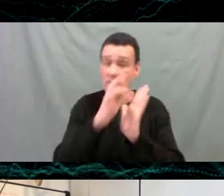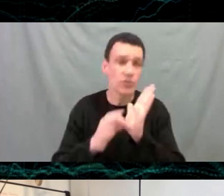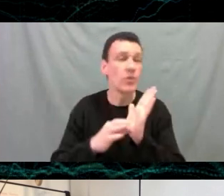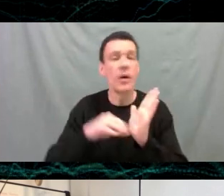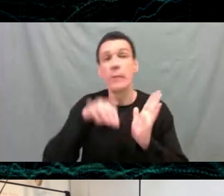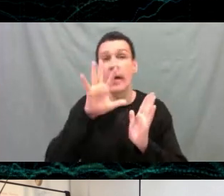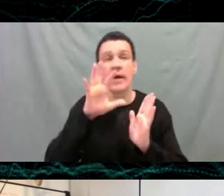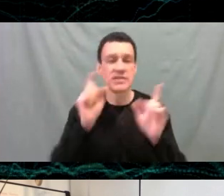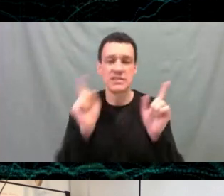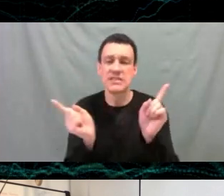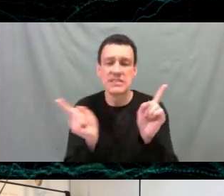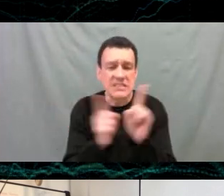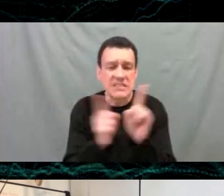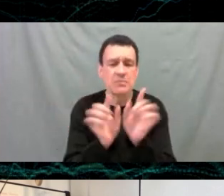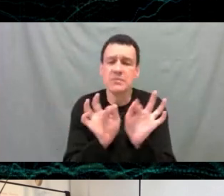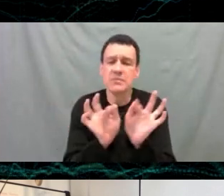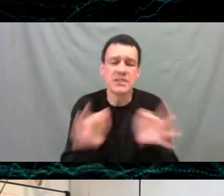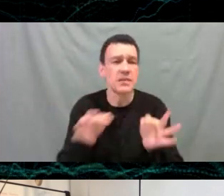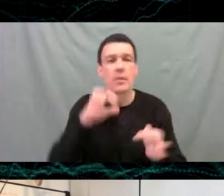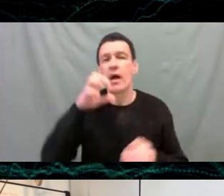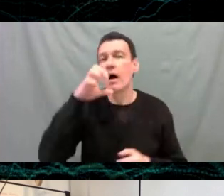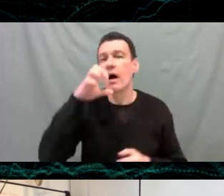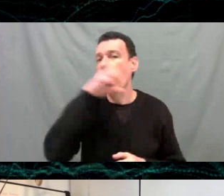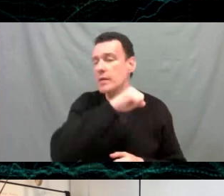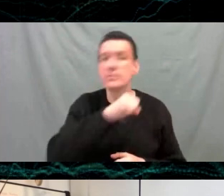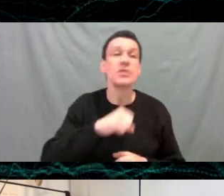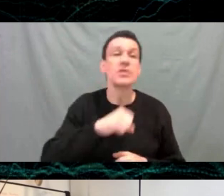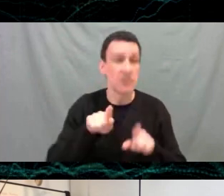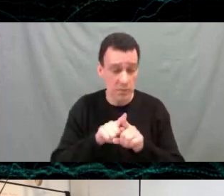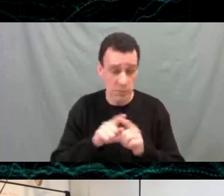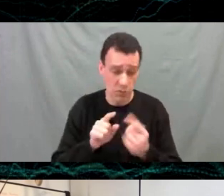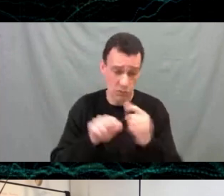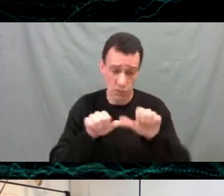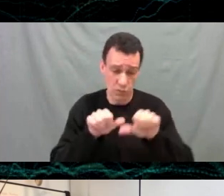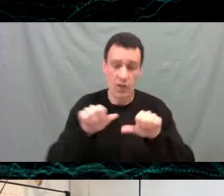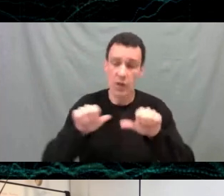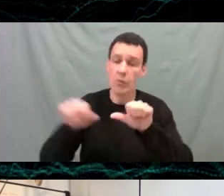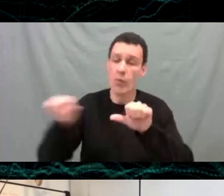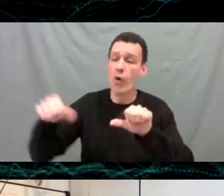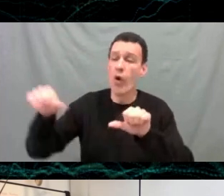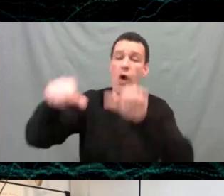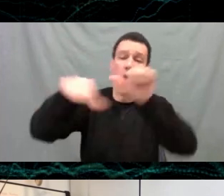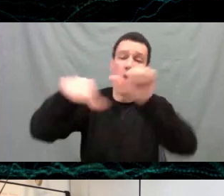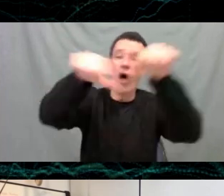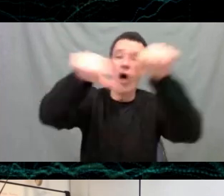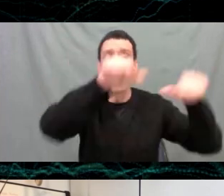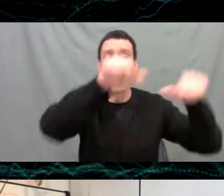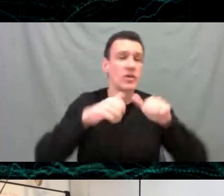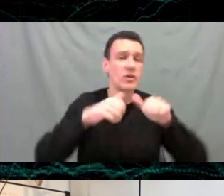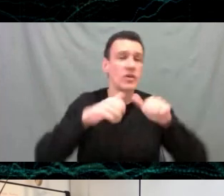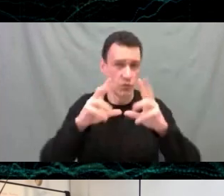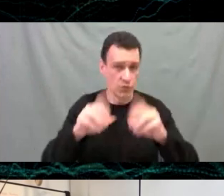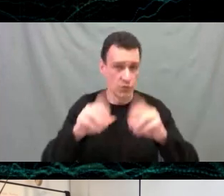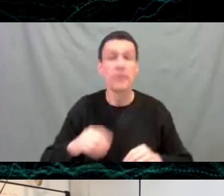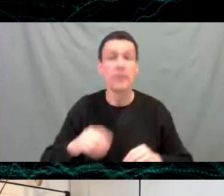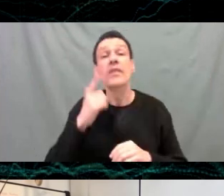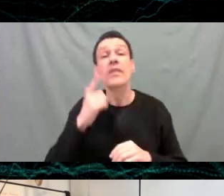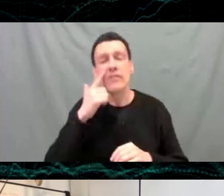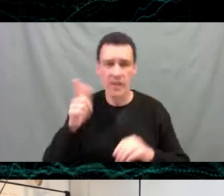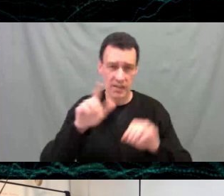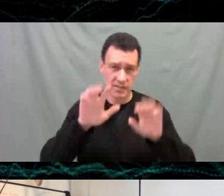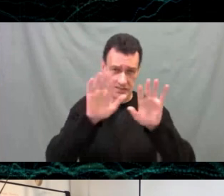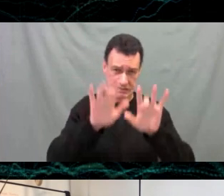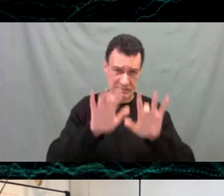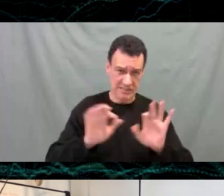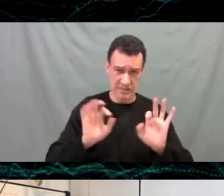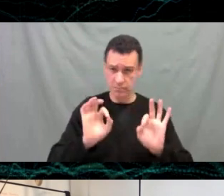poucos lugares, que esse é o princípio do dry. Tá legal? Vamos dar uma olhadinha para ver se a nossa stack está bonitinha.